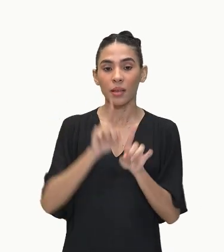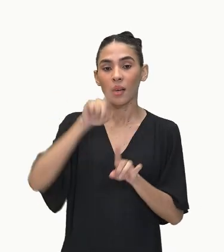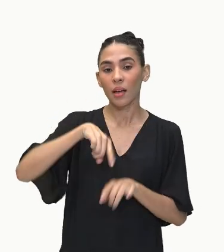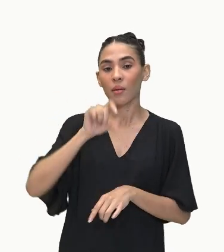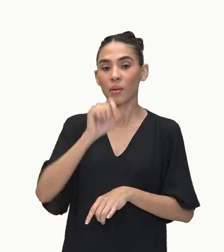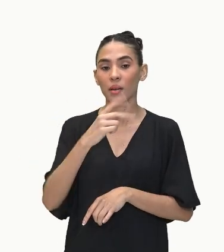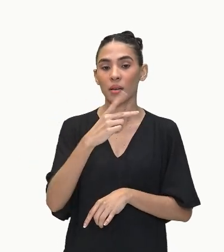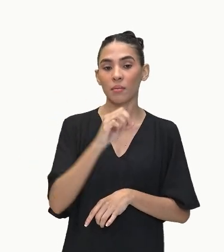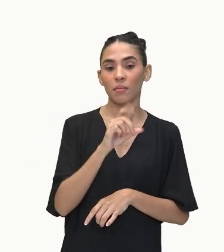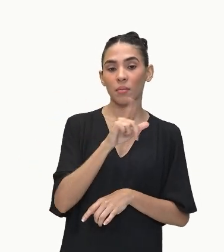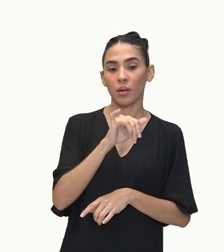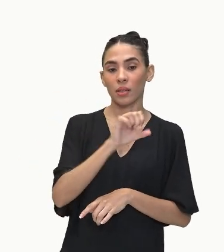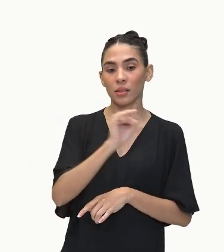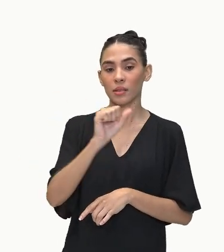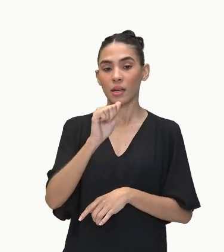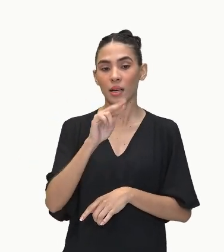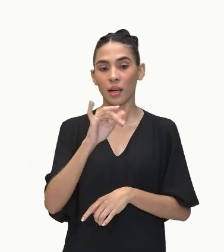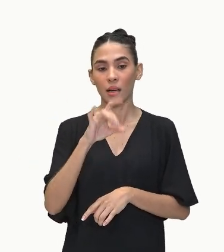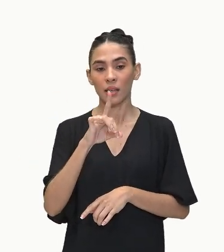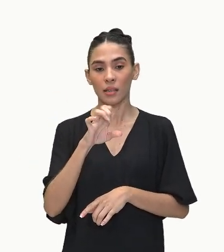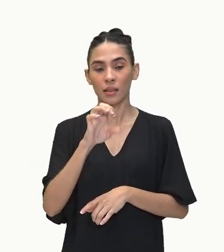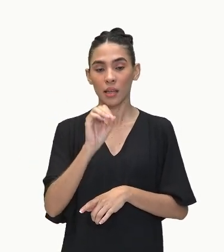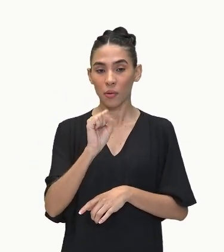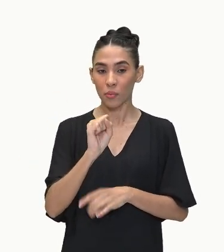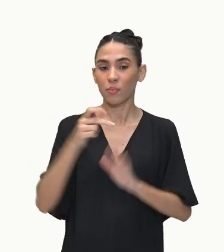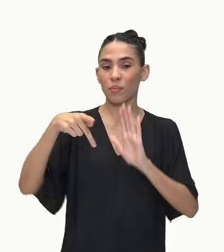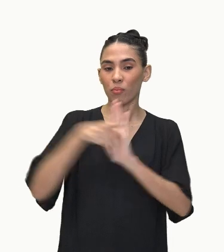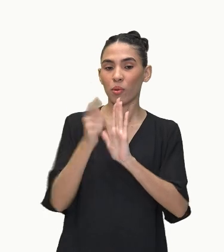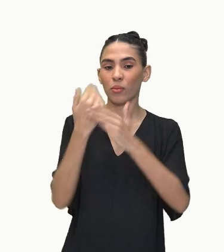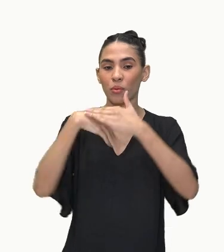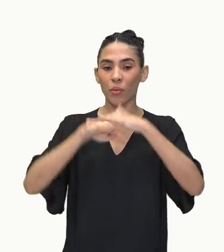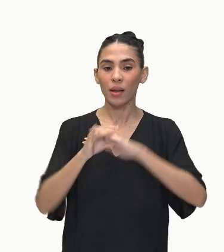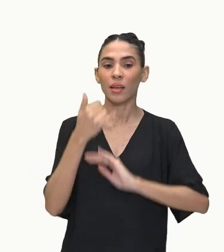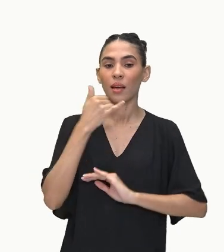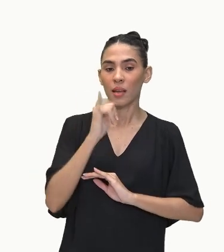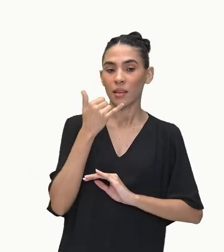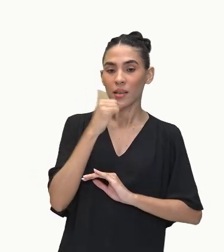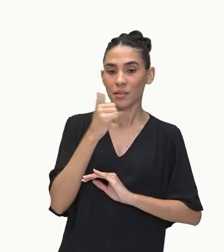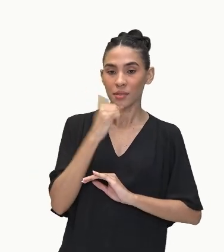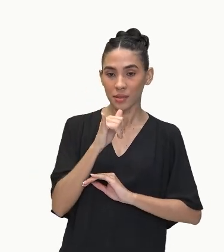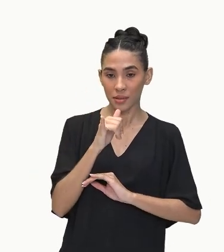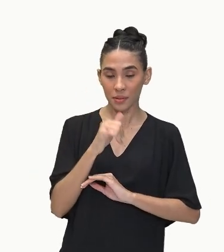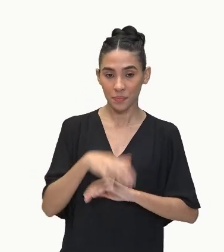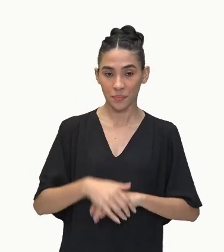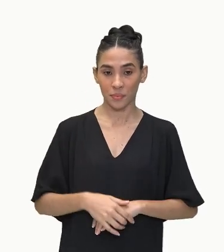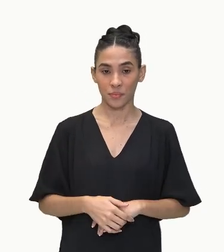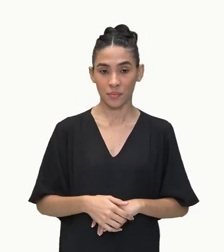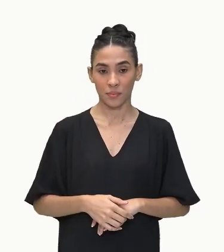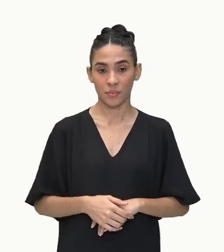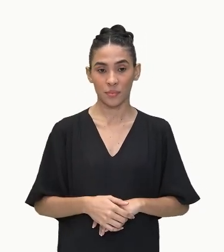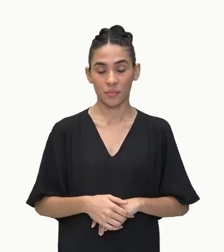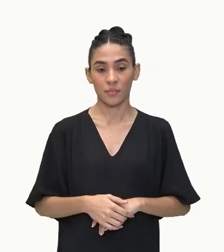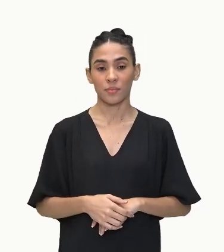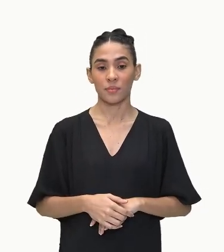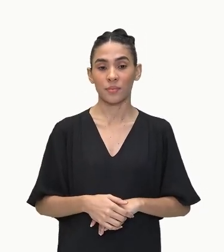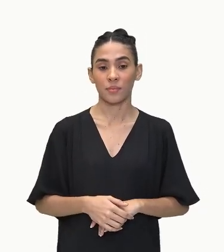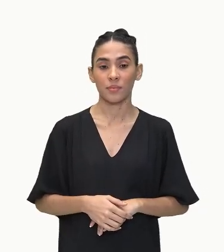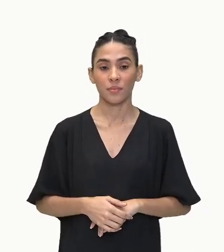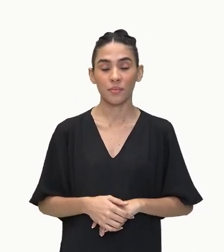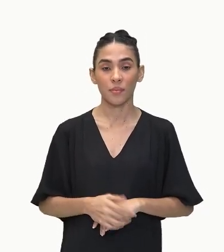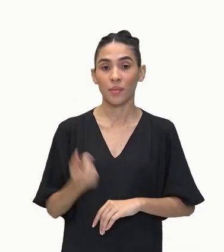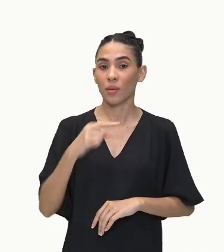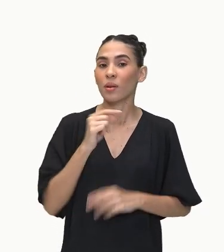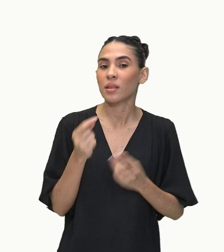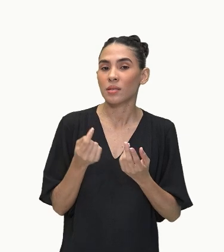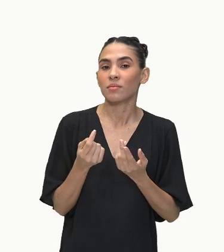um polissacarídeo de reserva de energia. E essa reserva de energia a gente